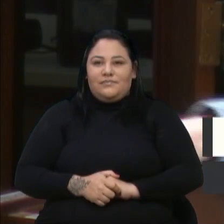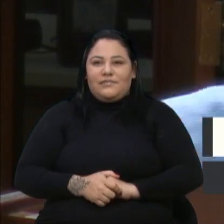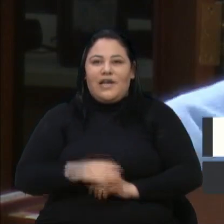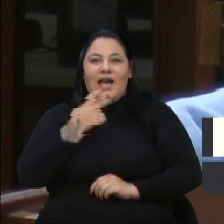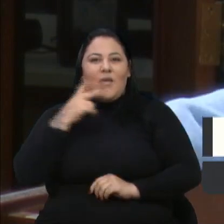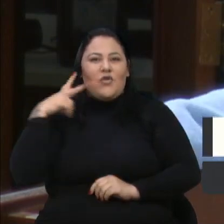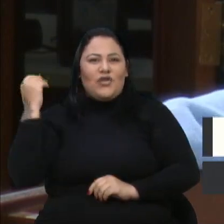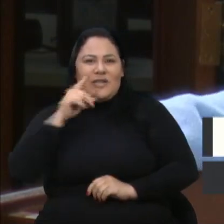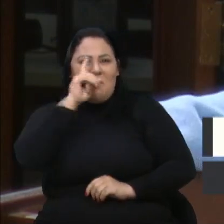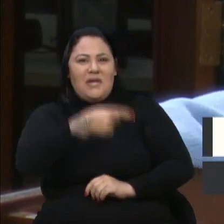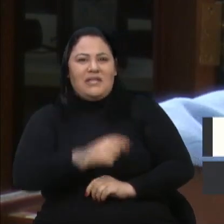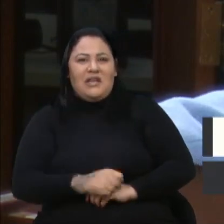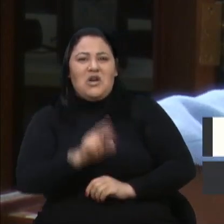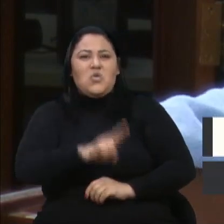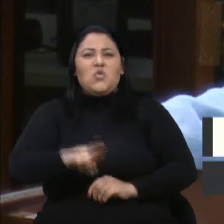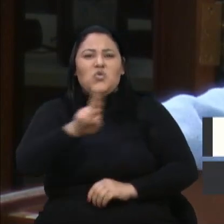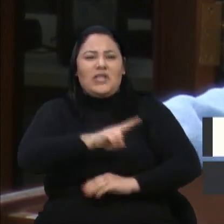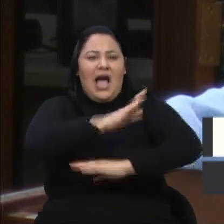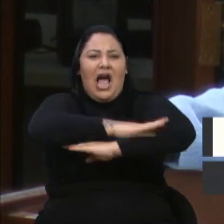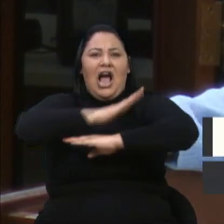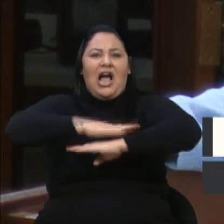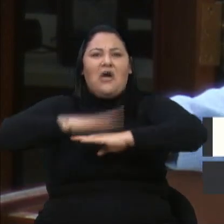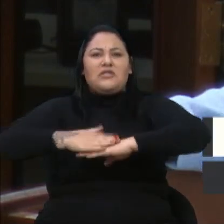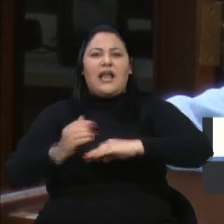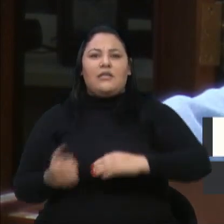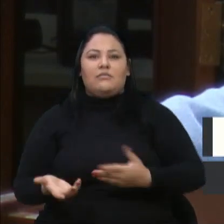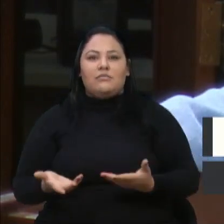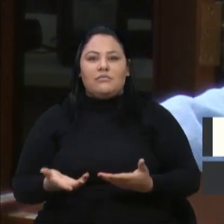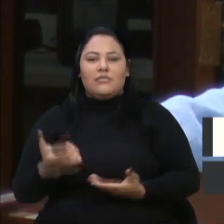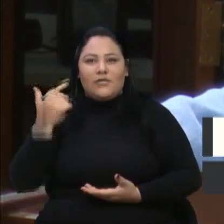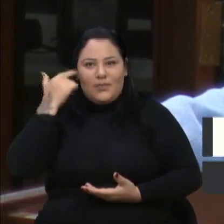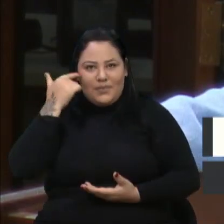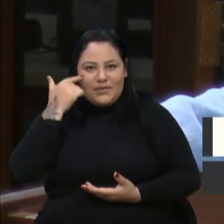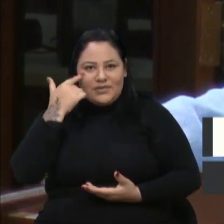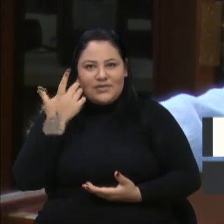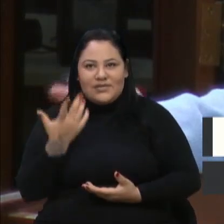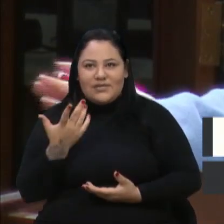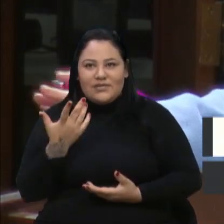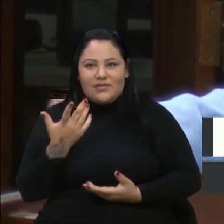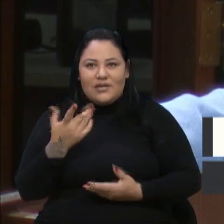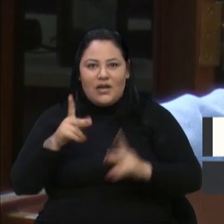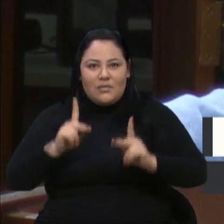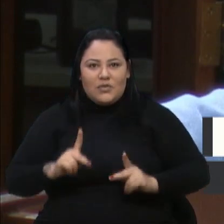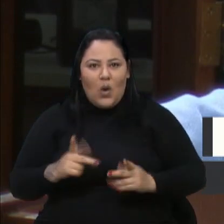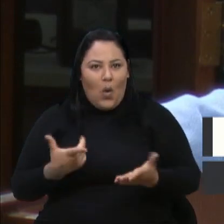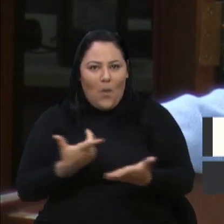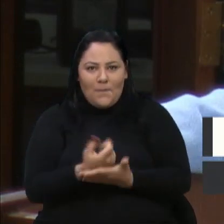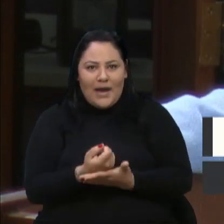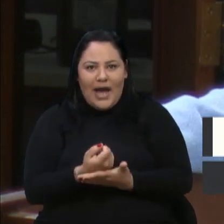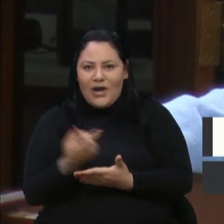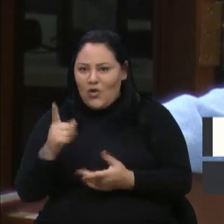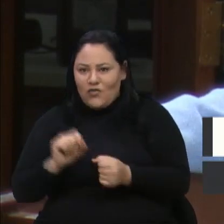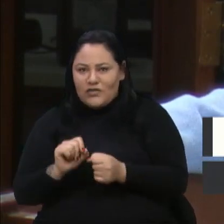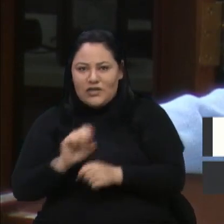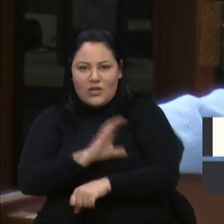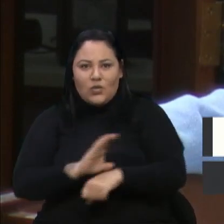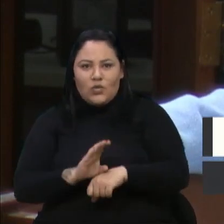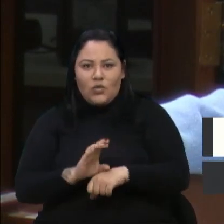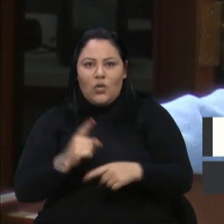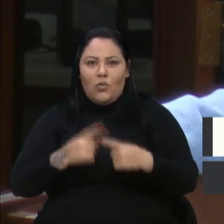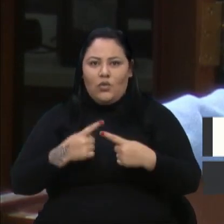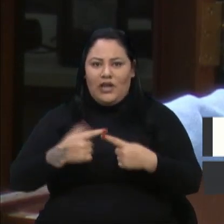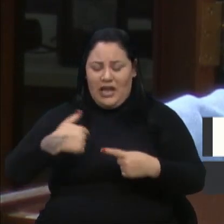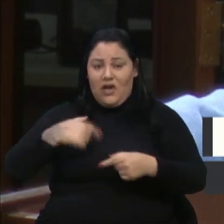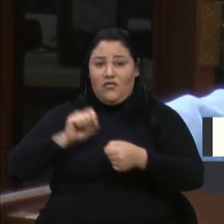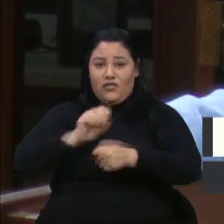Eu fico pensando, mas essas pessoas, elas tiraram carteira de motorista ou elas compraram a carteira? Porque quando eu fiz o meu